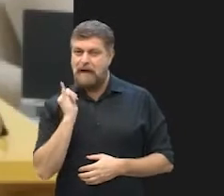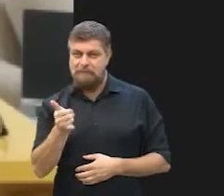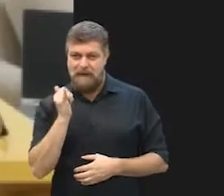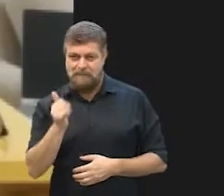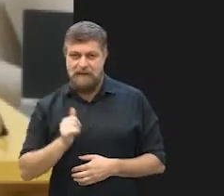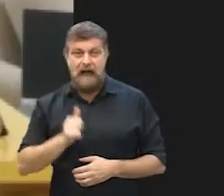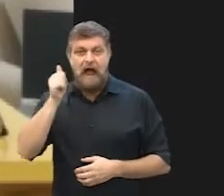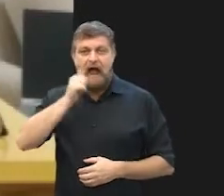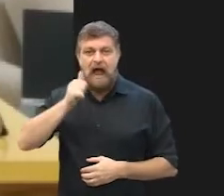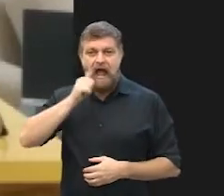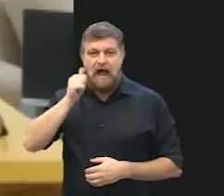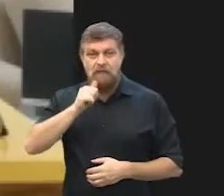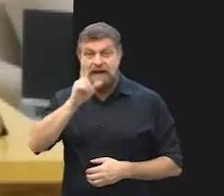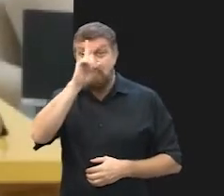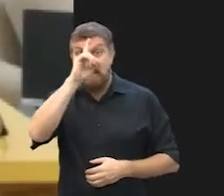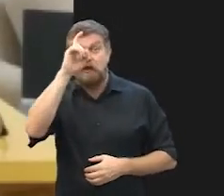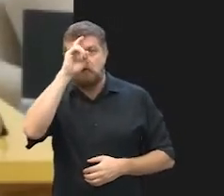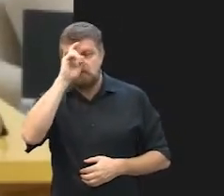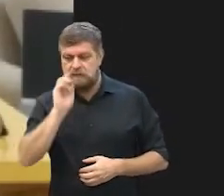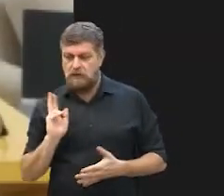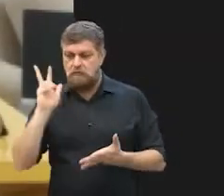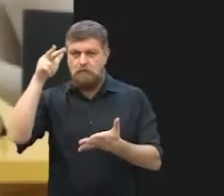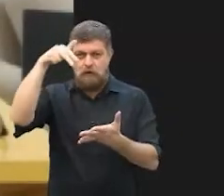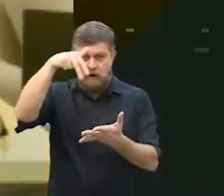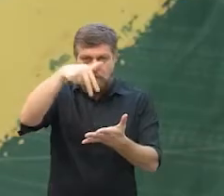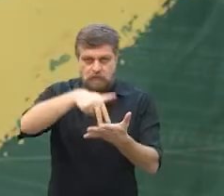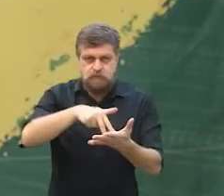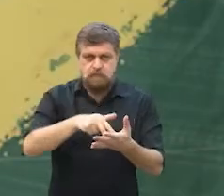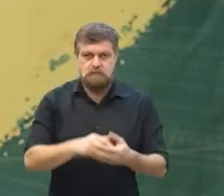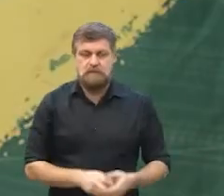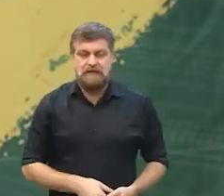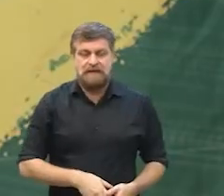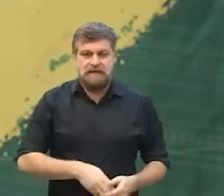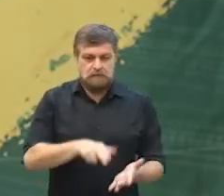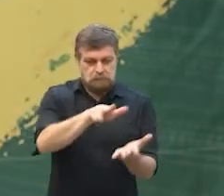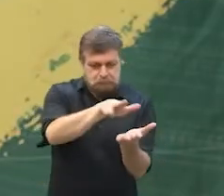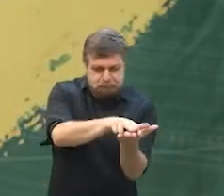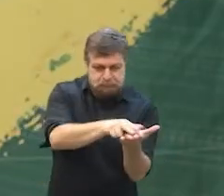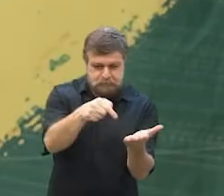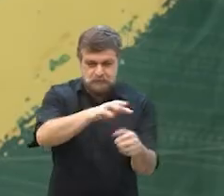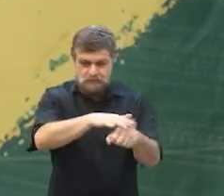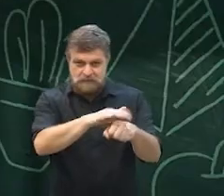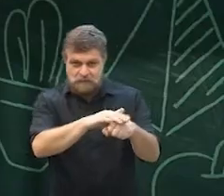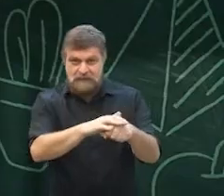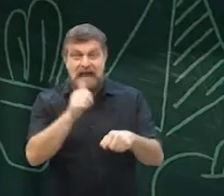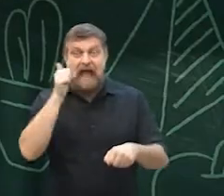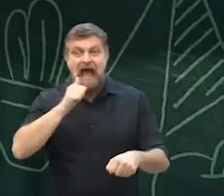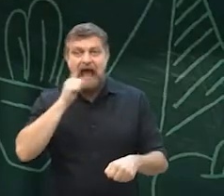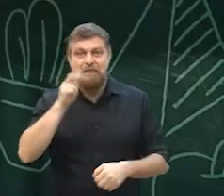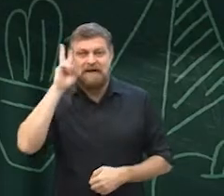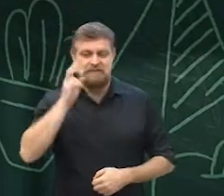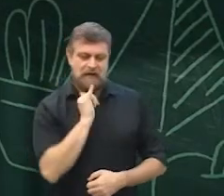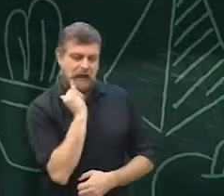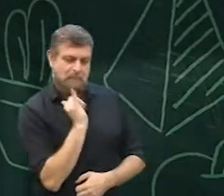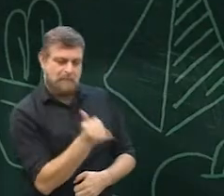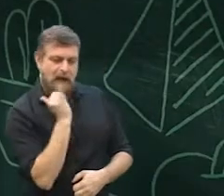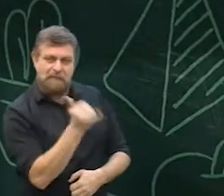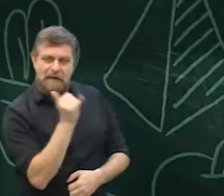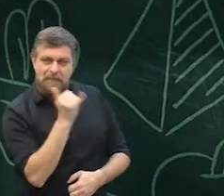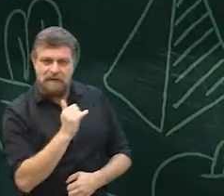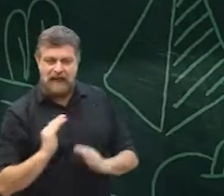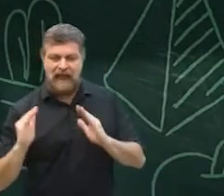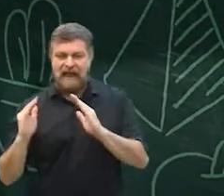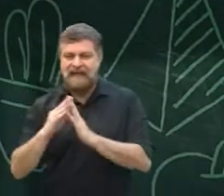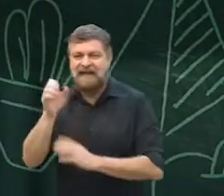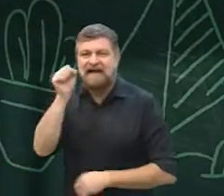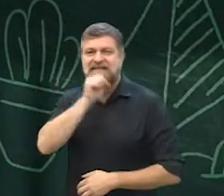de histórias em hospitais, clínicas, abrigo de idosos. Olha, e aí ela foi ler esse livro lá nesses abrigos de idosos e disse que